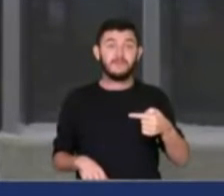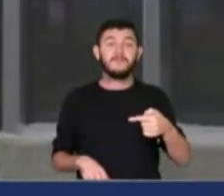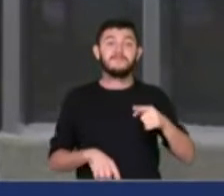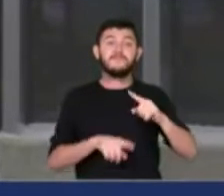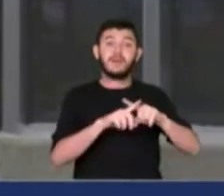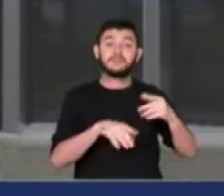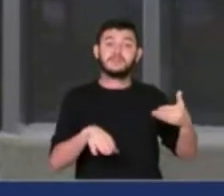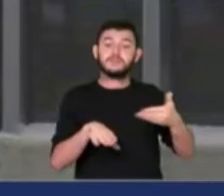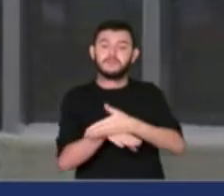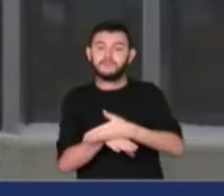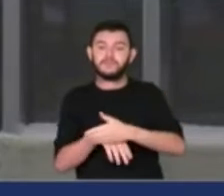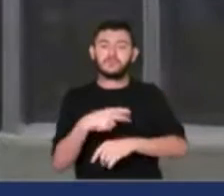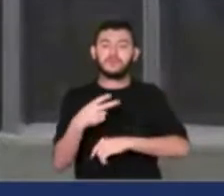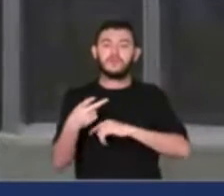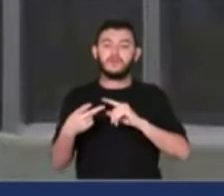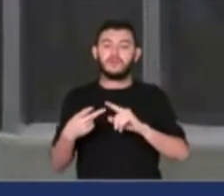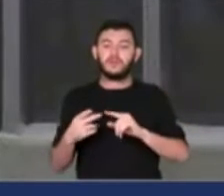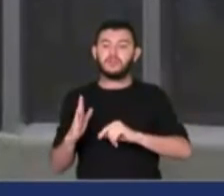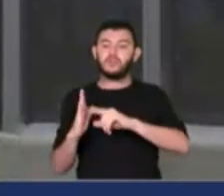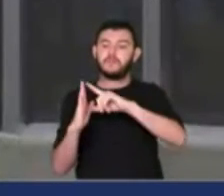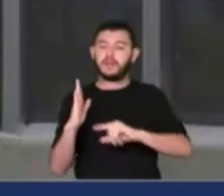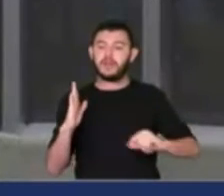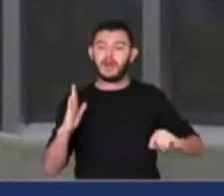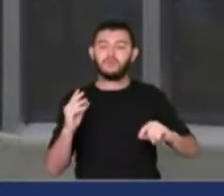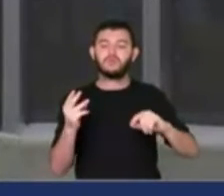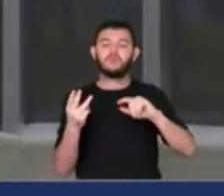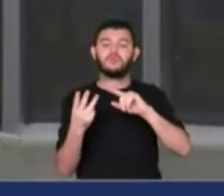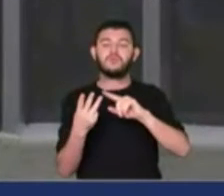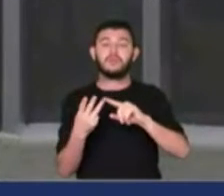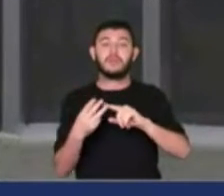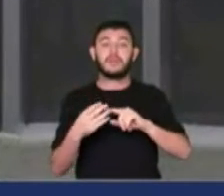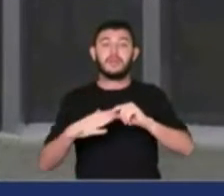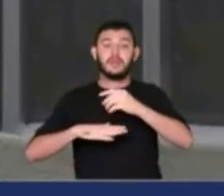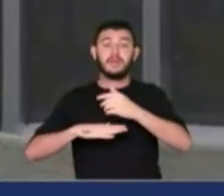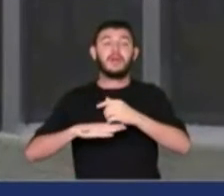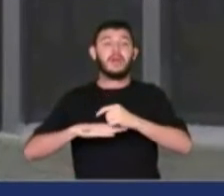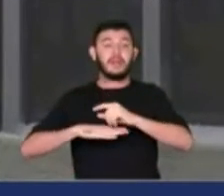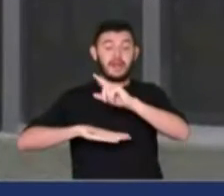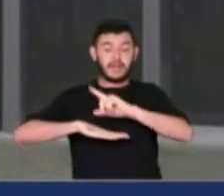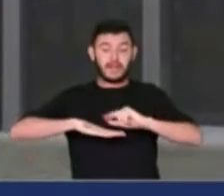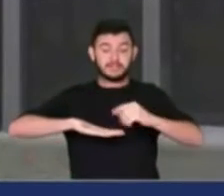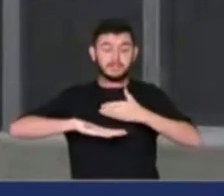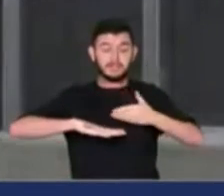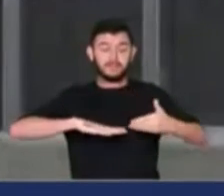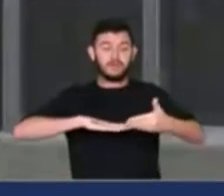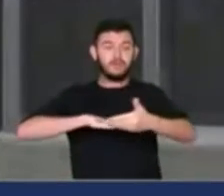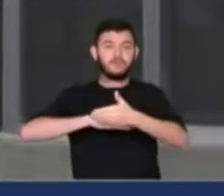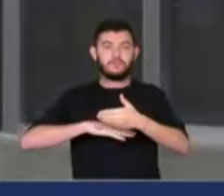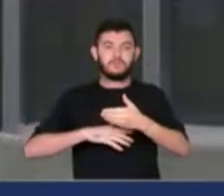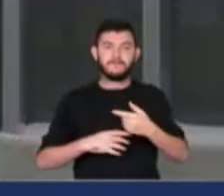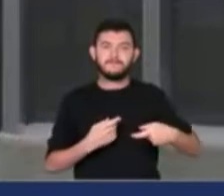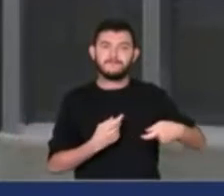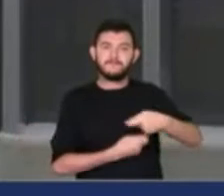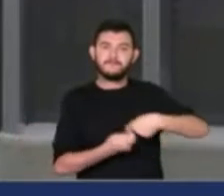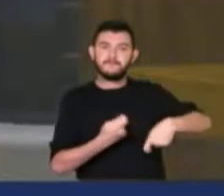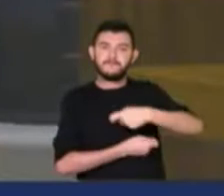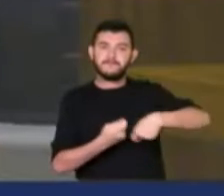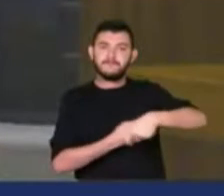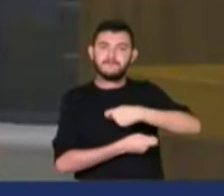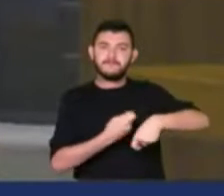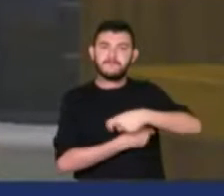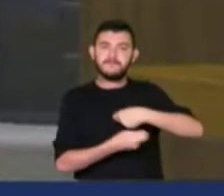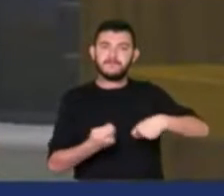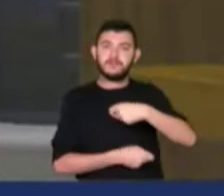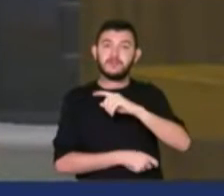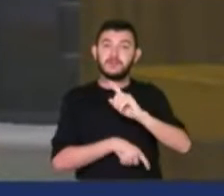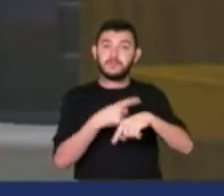vezes na Casa Civil, fazendo o quê? Lobby. E aí depois dando moto para uma pessoa do Ministério